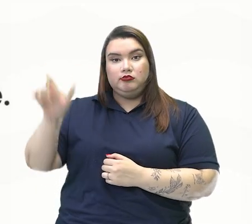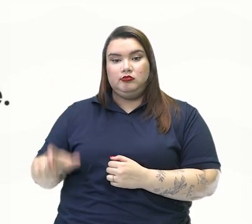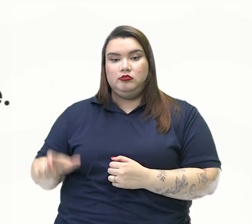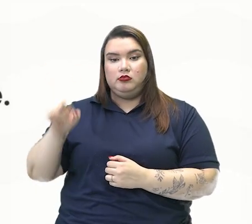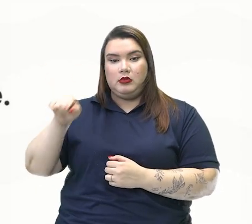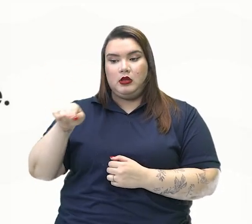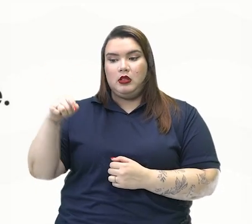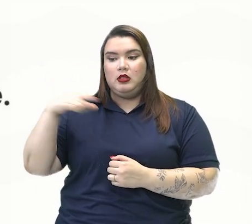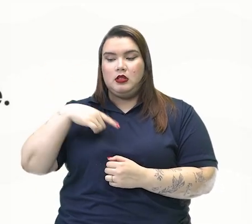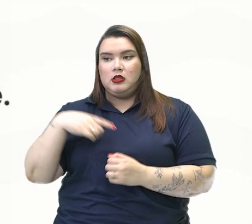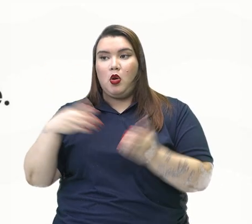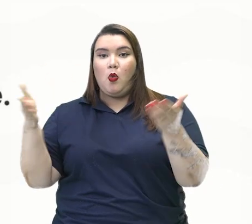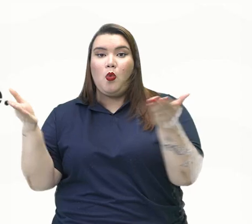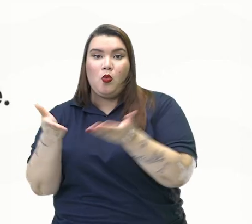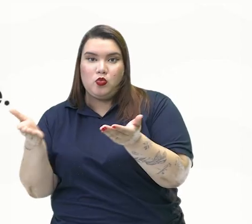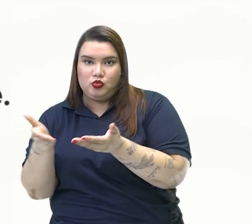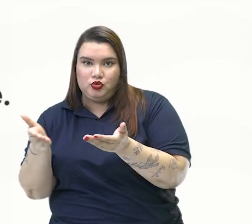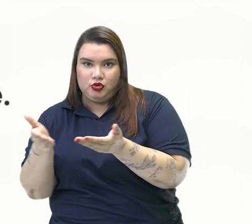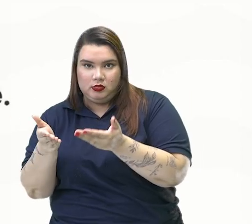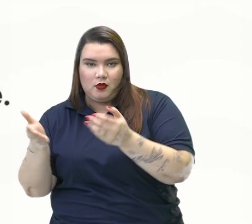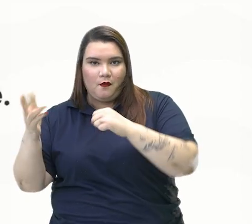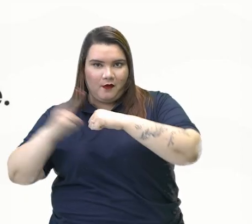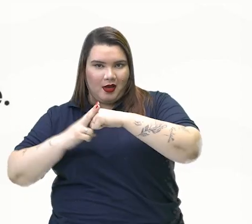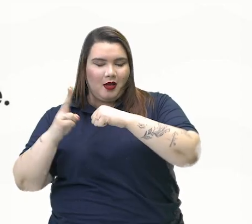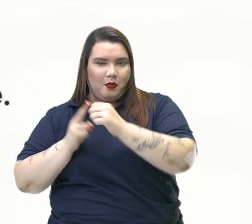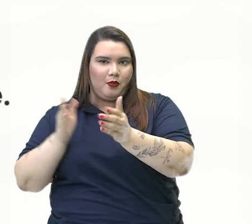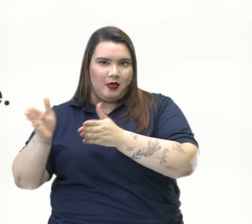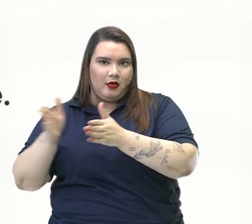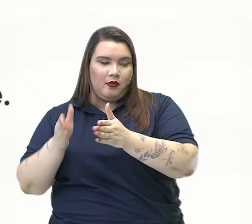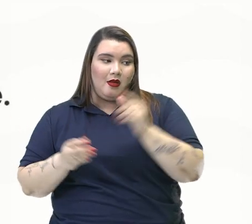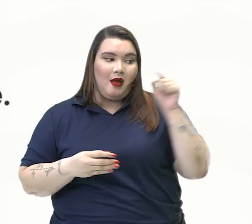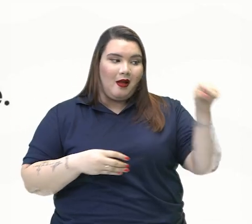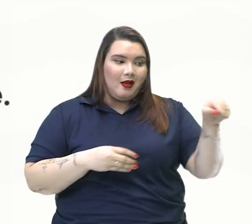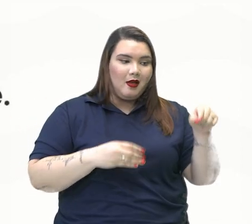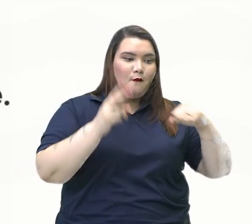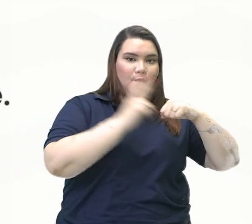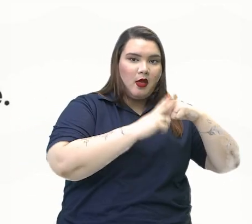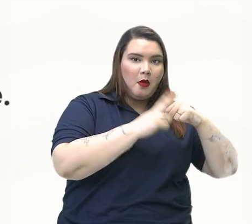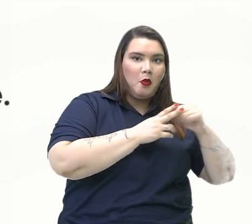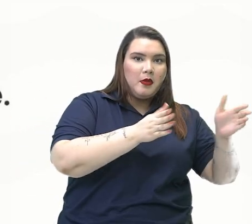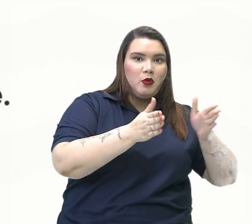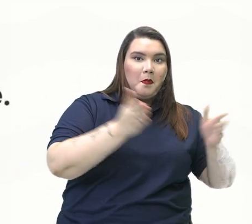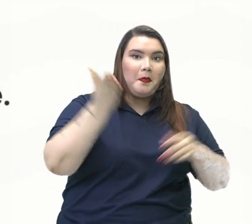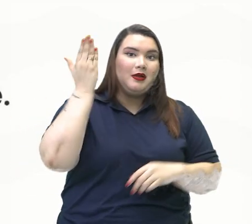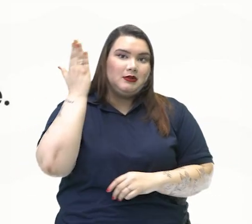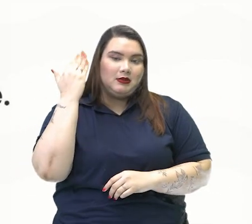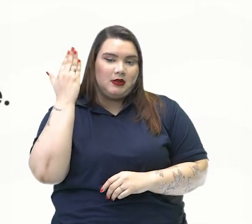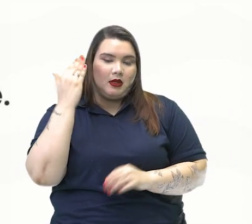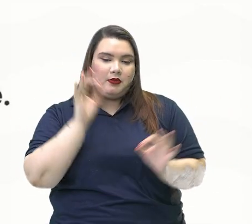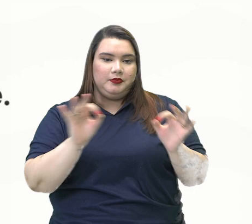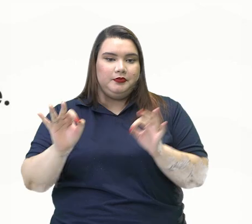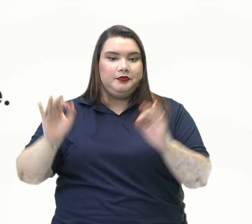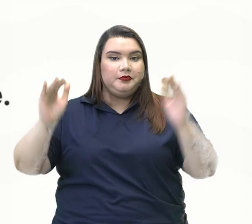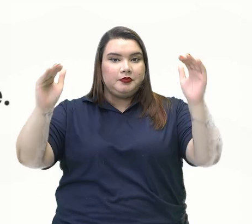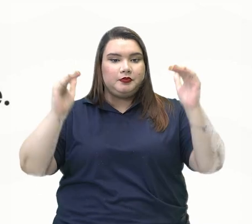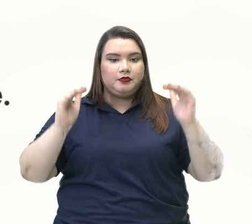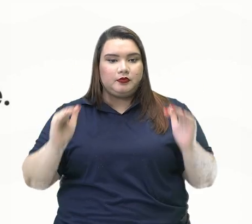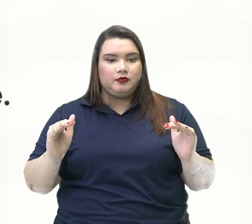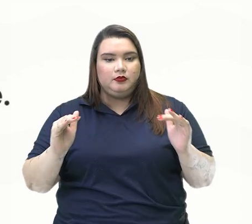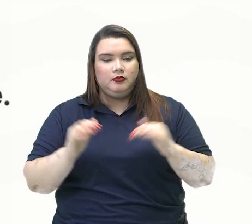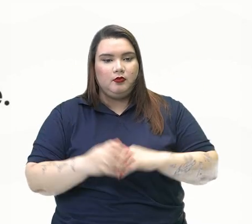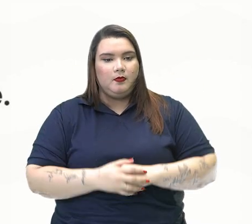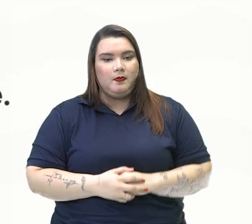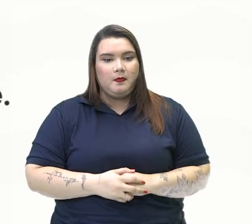passado, o verbo to be, que evidencia exatamente isso aqui, ó, quando nós recuamos, então, o tempo verbal. Outro exemplo, he